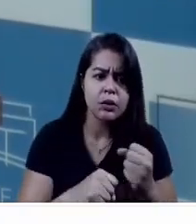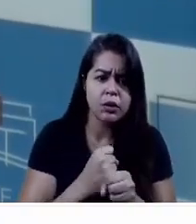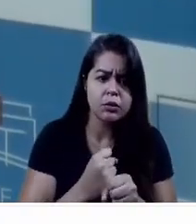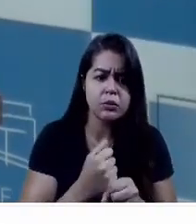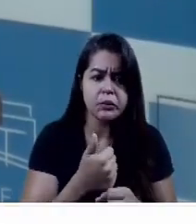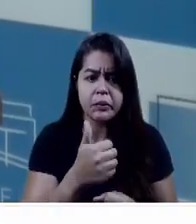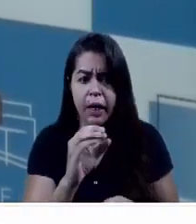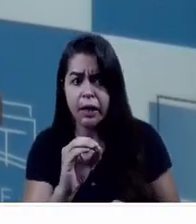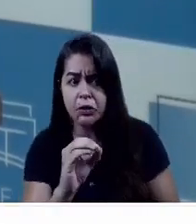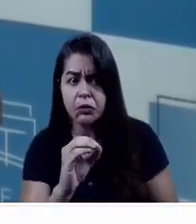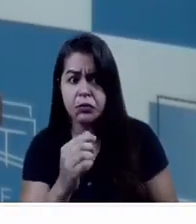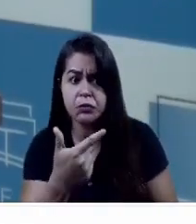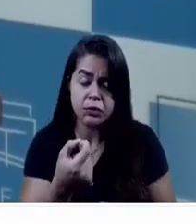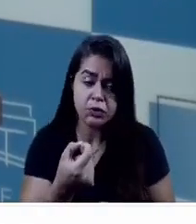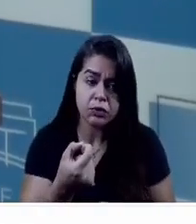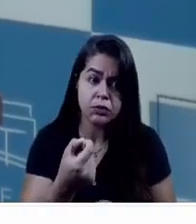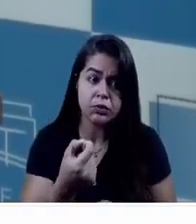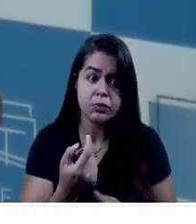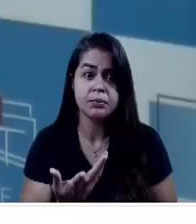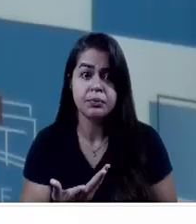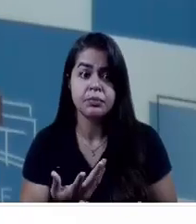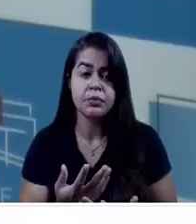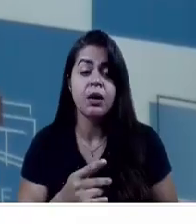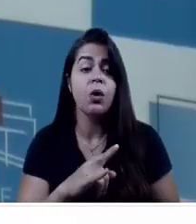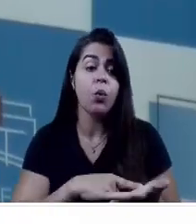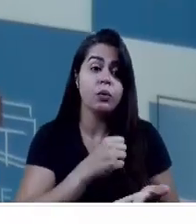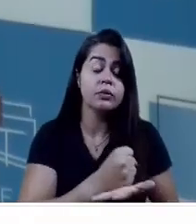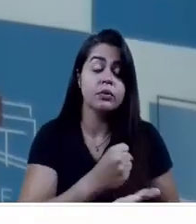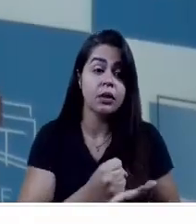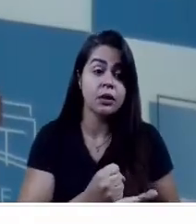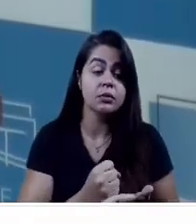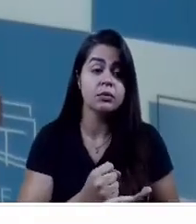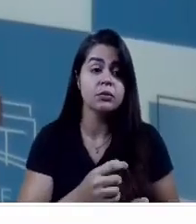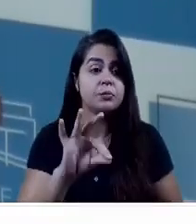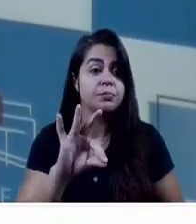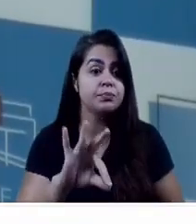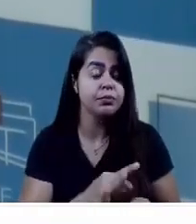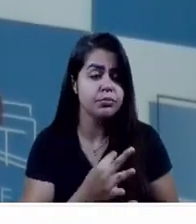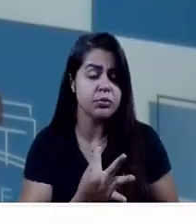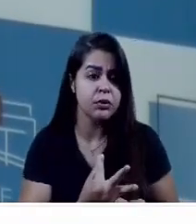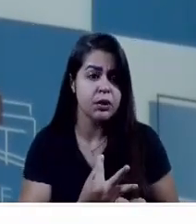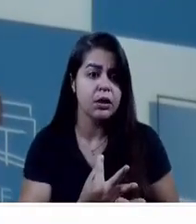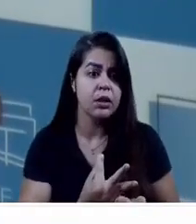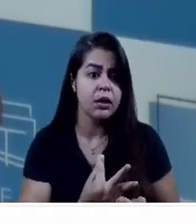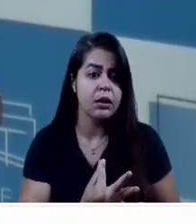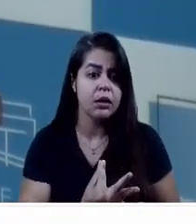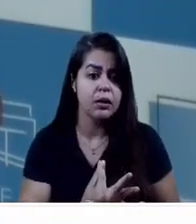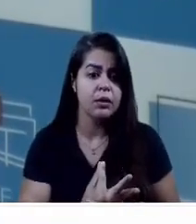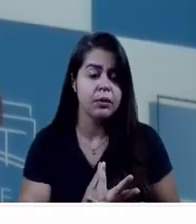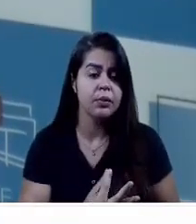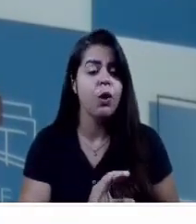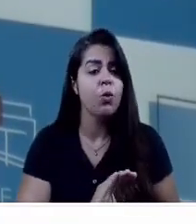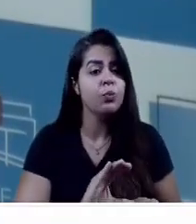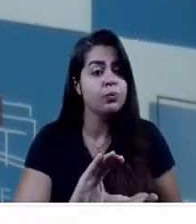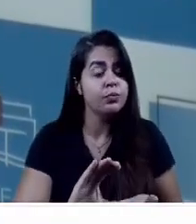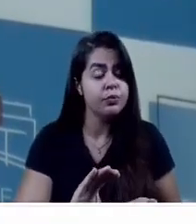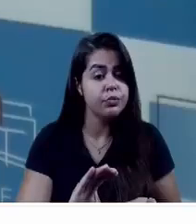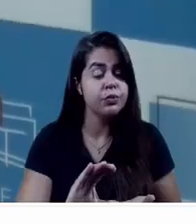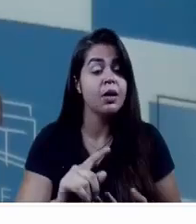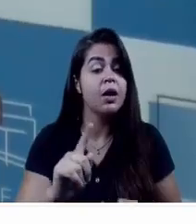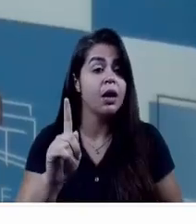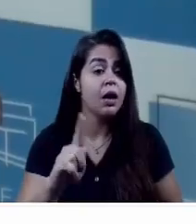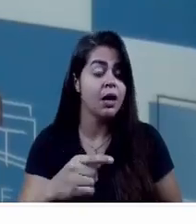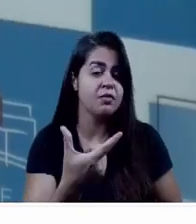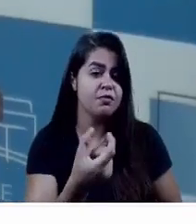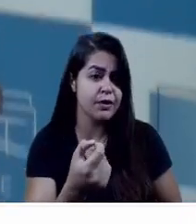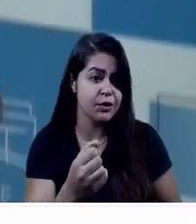que eles querem assinar com esse subsídio é para 20 anos. E olha